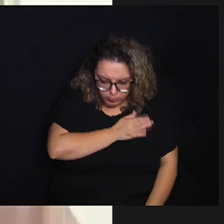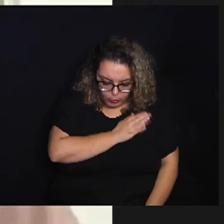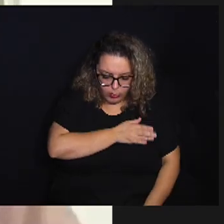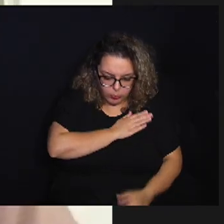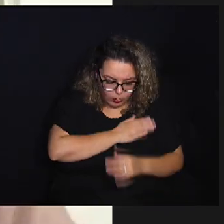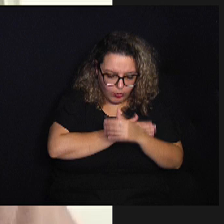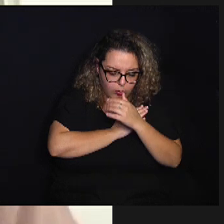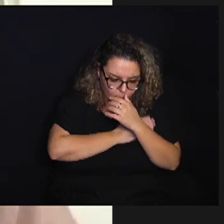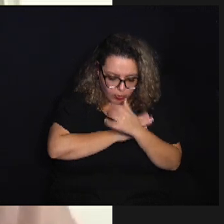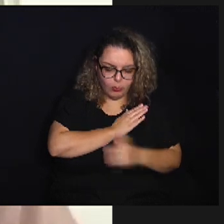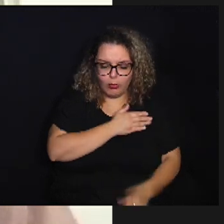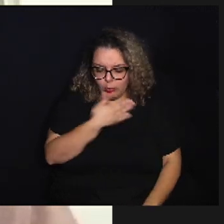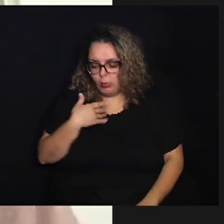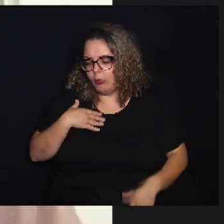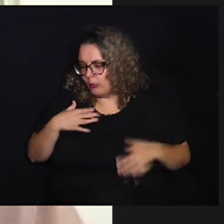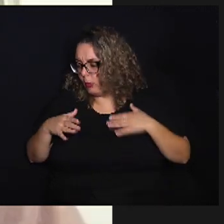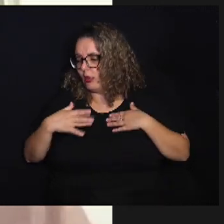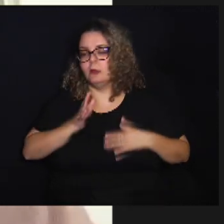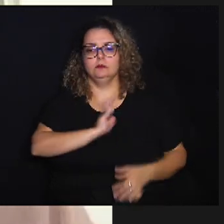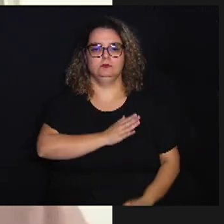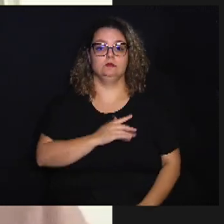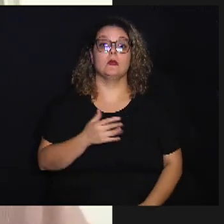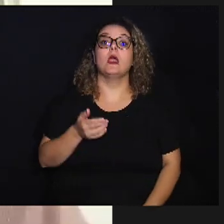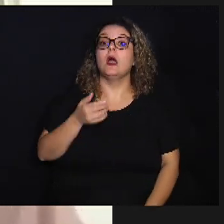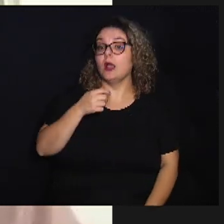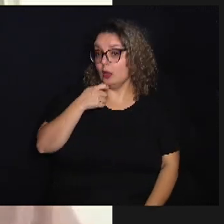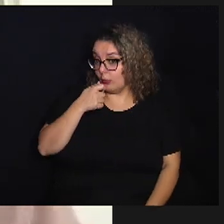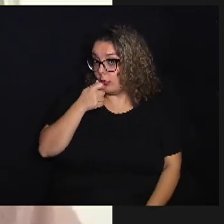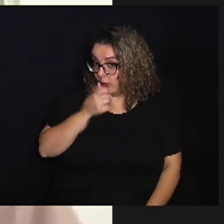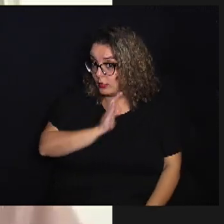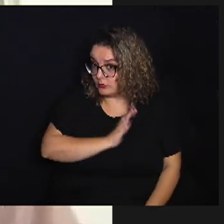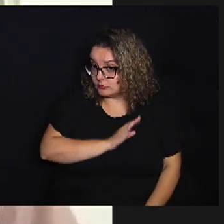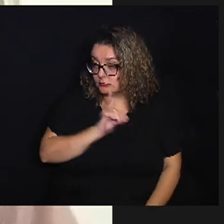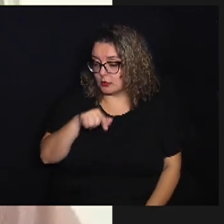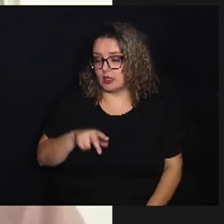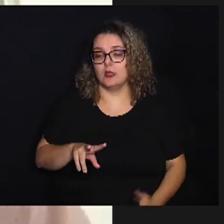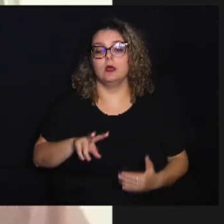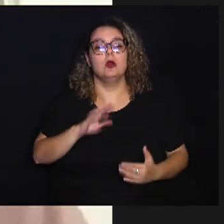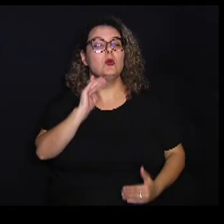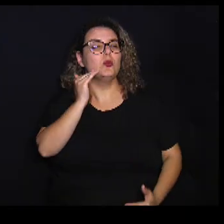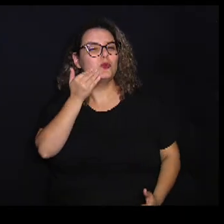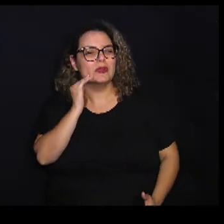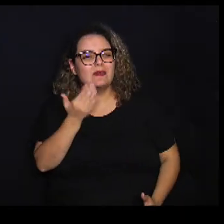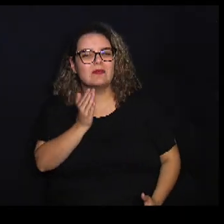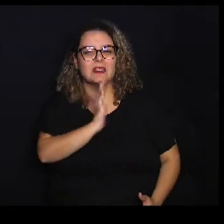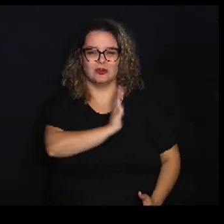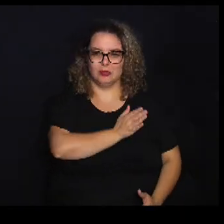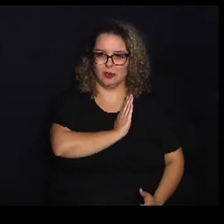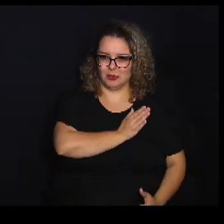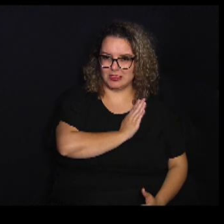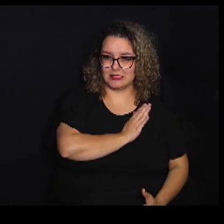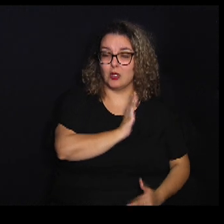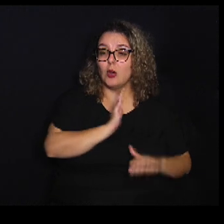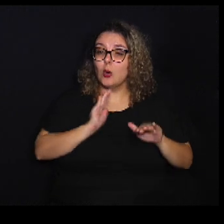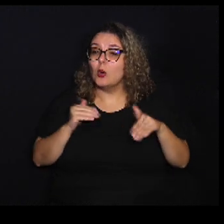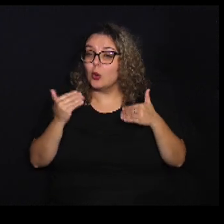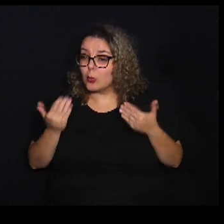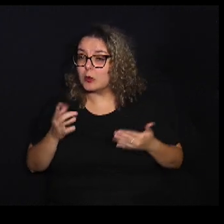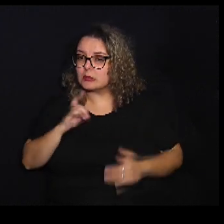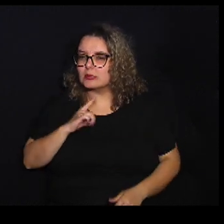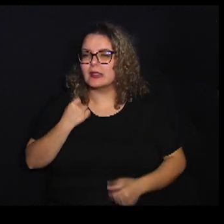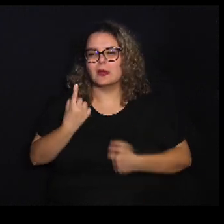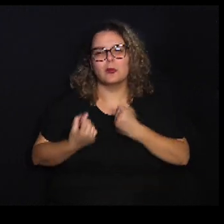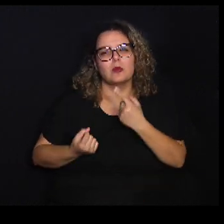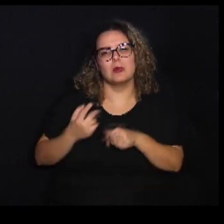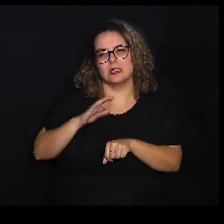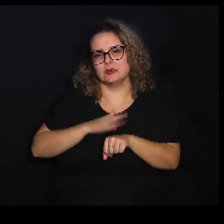Certo. A tosse cardíaca, como já foi dito, ela é decorrente de uma falha no coração. Então, quando a gente tem algumas